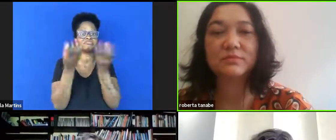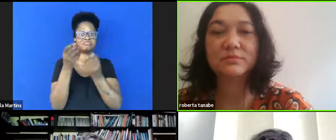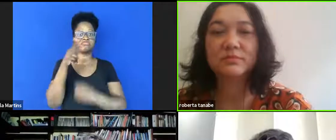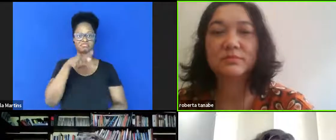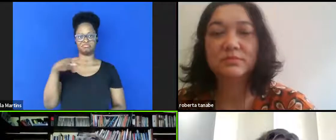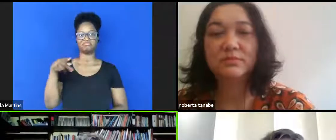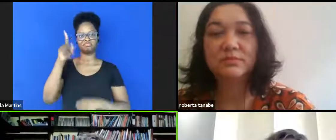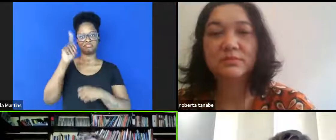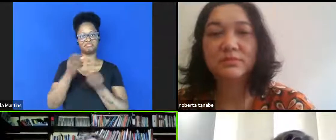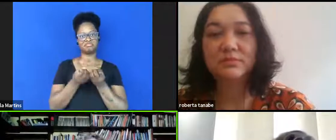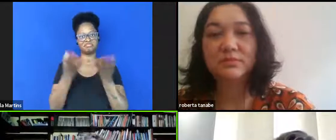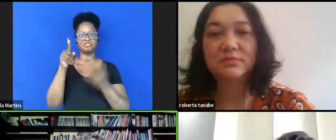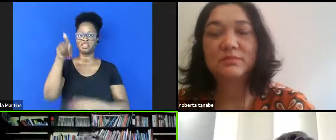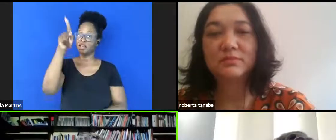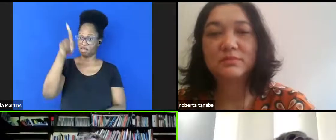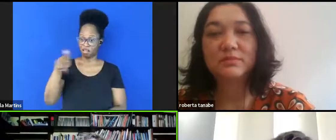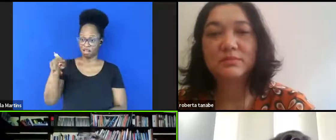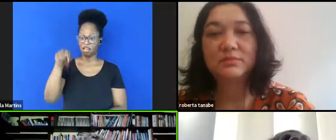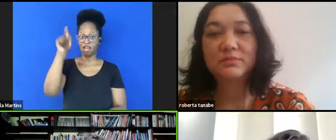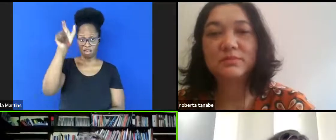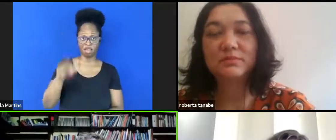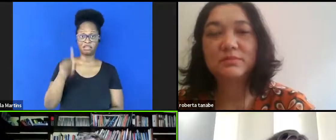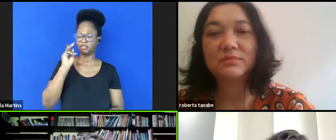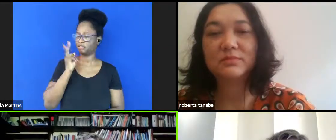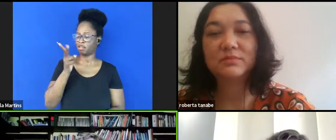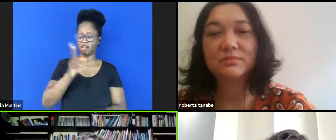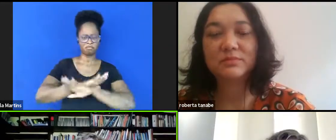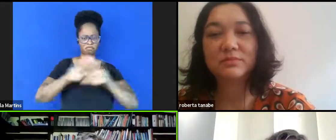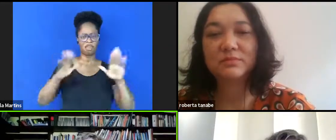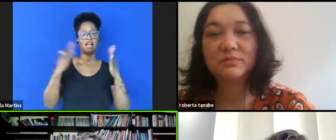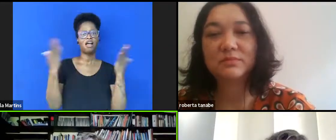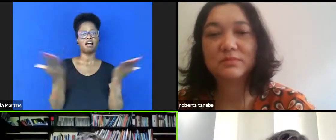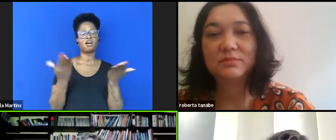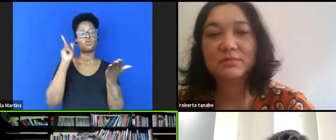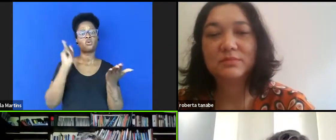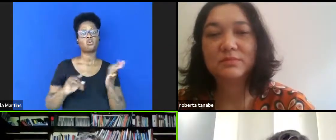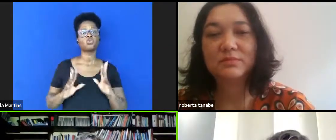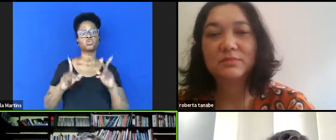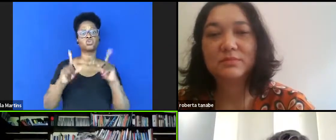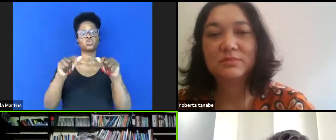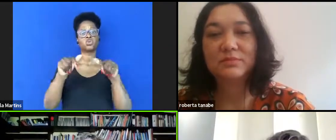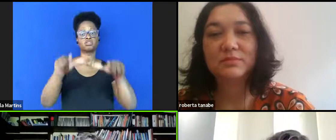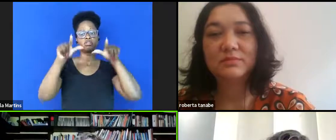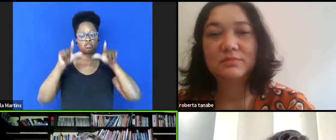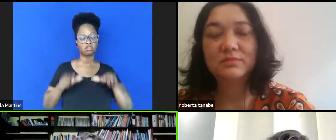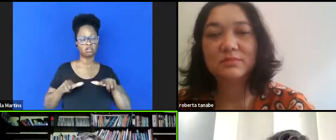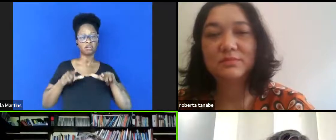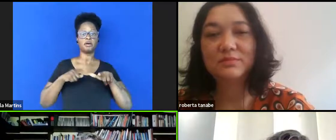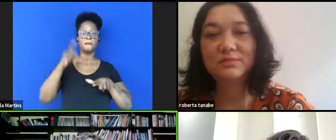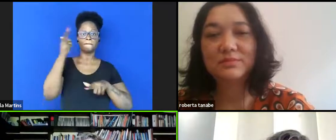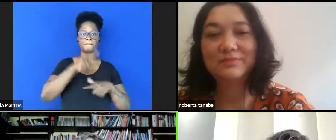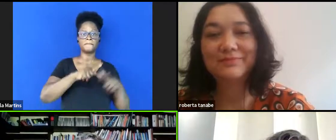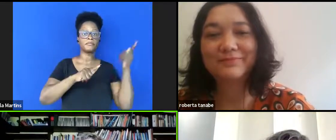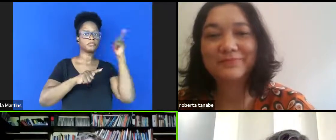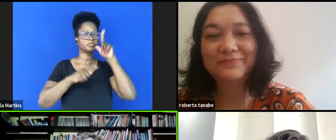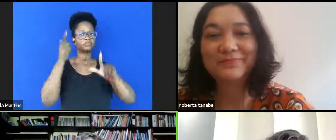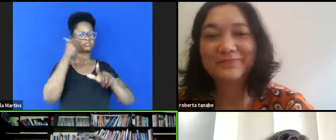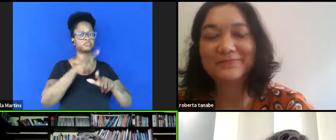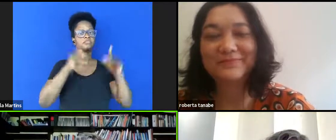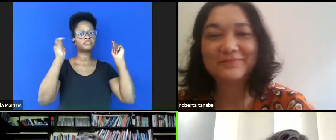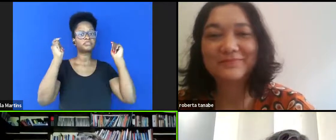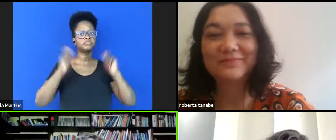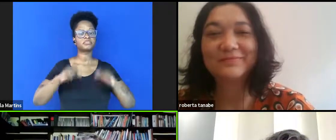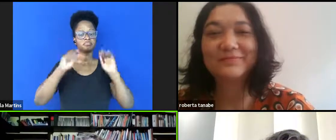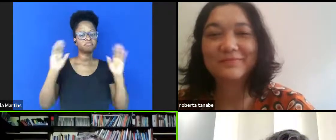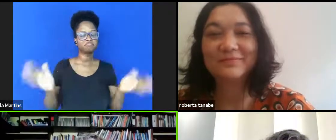professora, que ela é e sempre foi, mas agora com todos os títulos que merece, para também